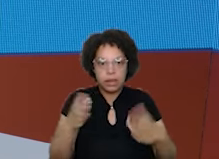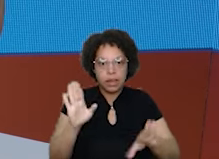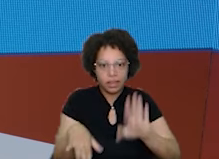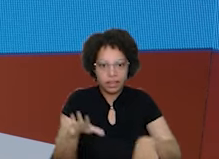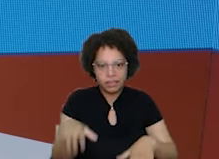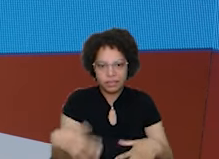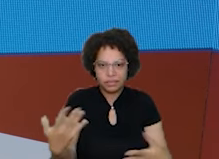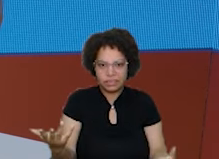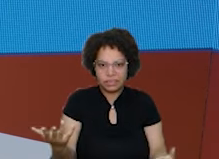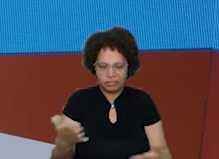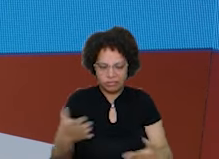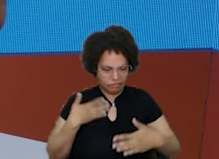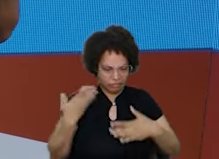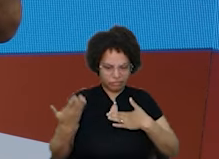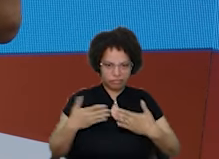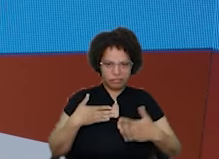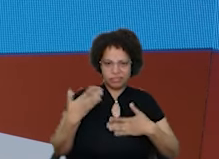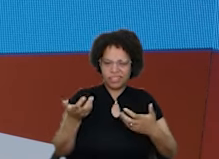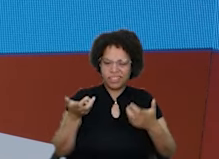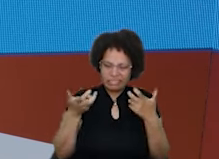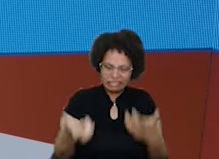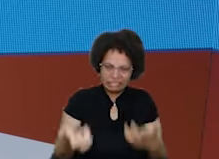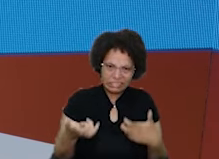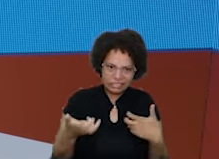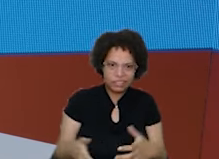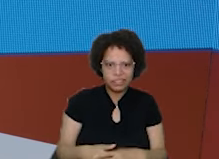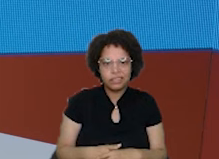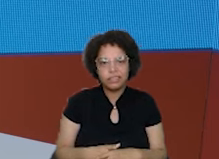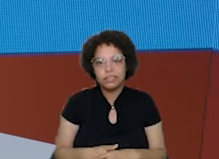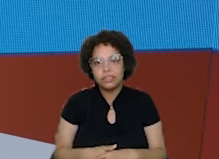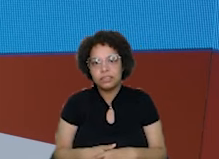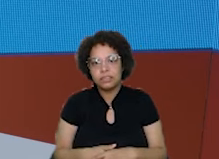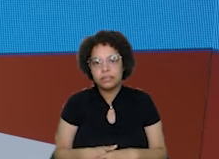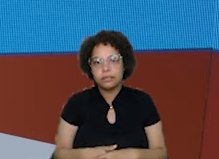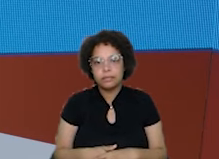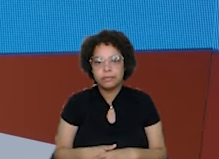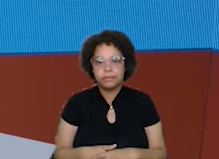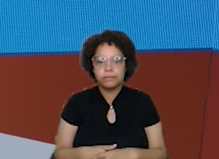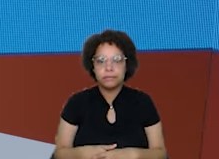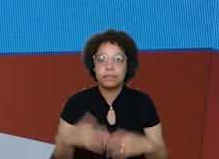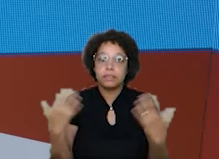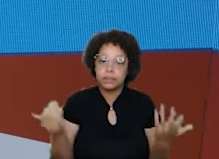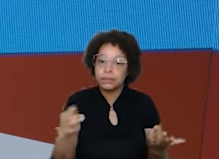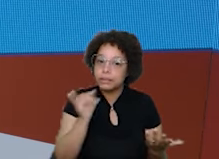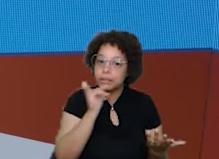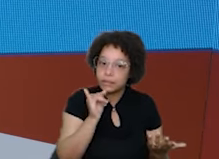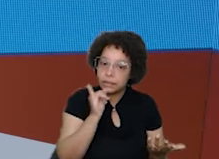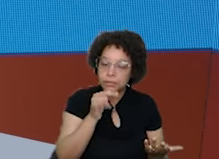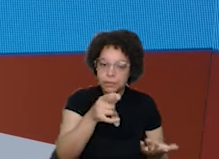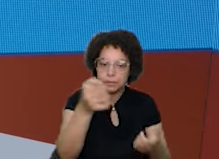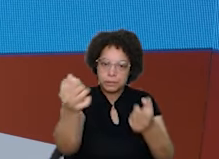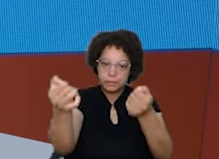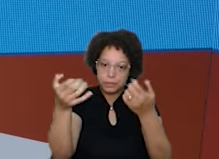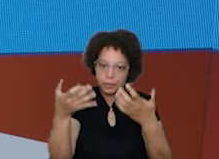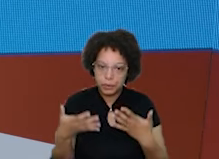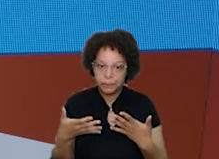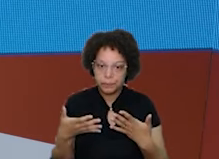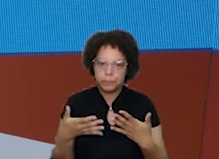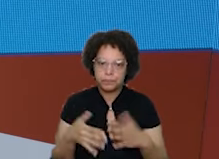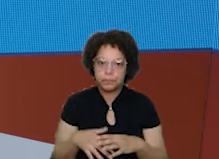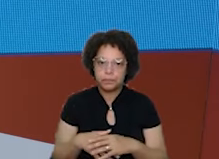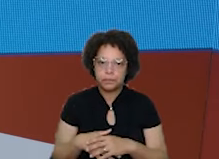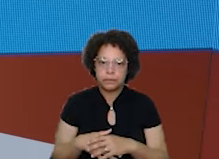um treco chato uma imagem ruim e tudo mais né então por exemplo esse isso que você comentou né Elan